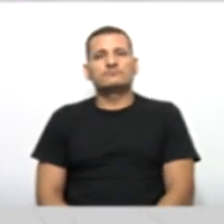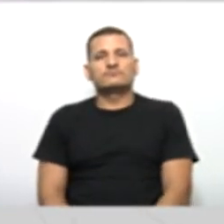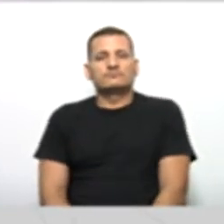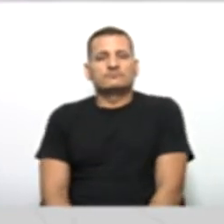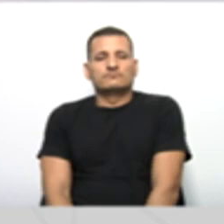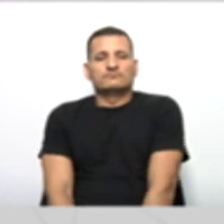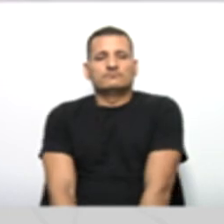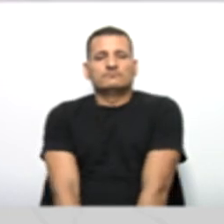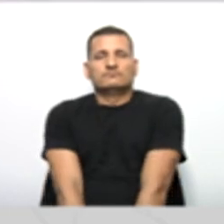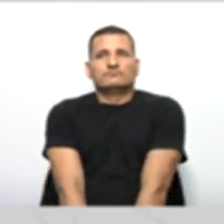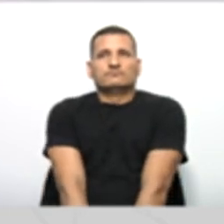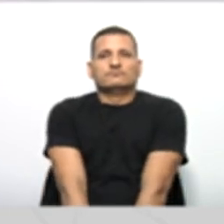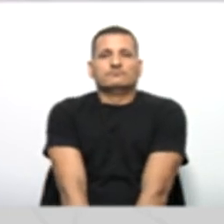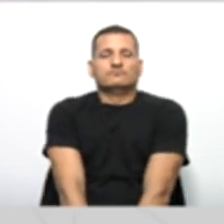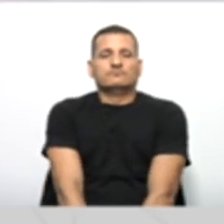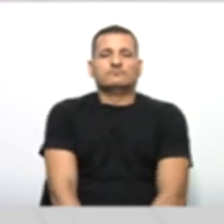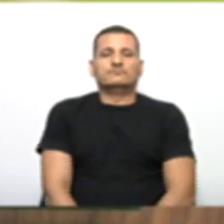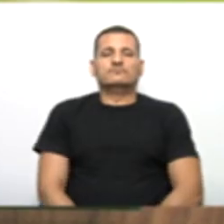aí?